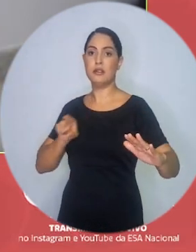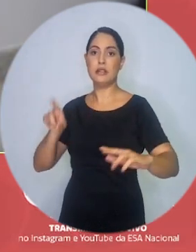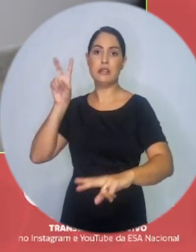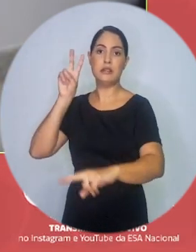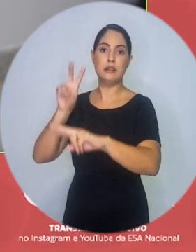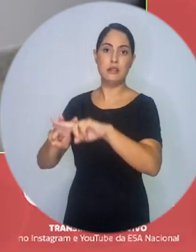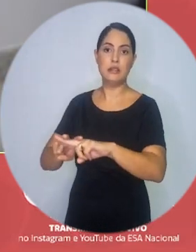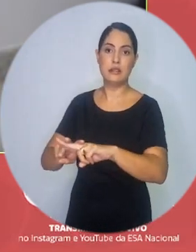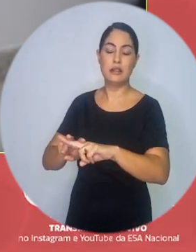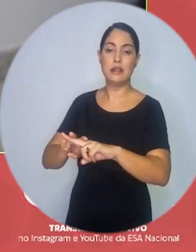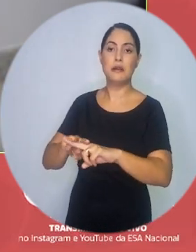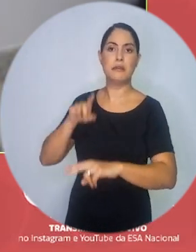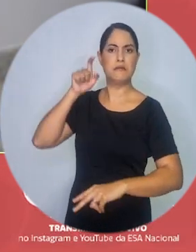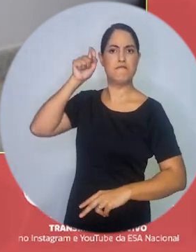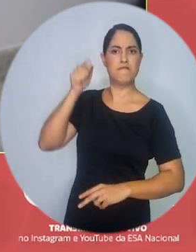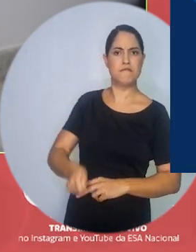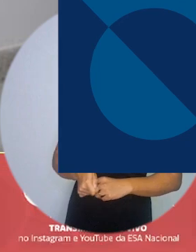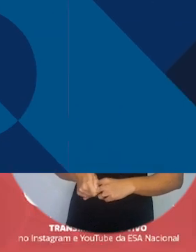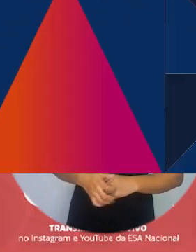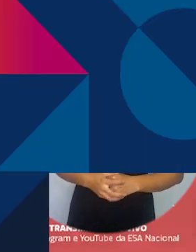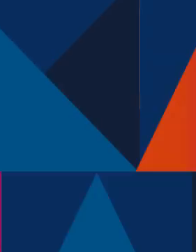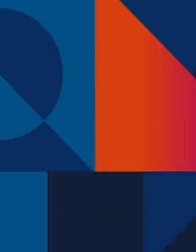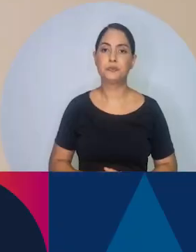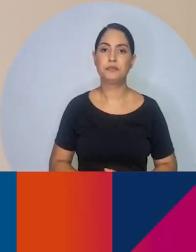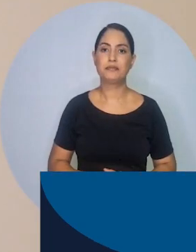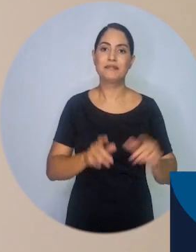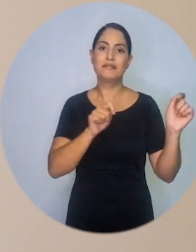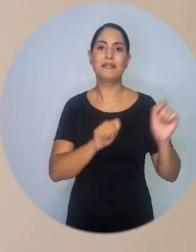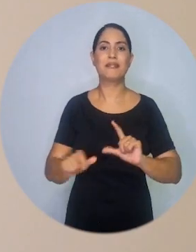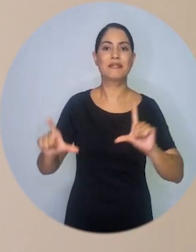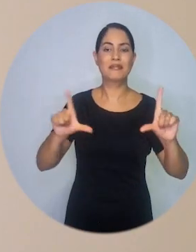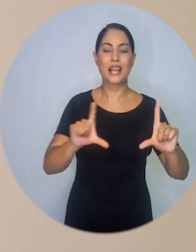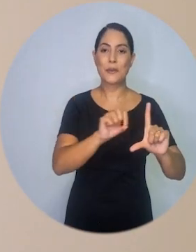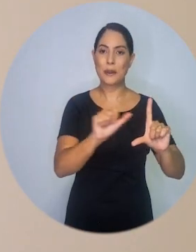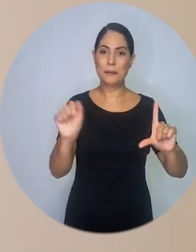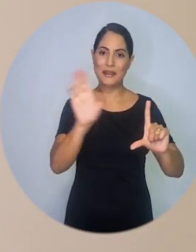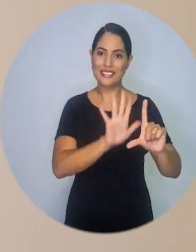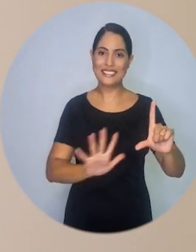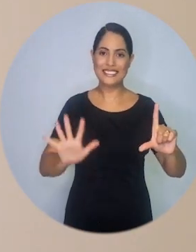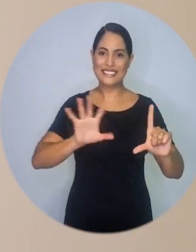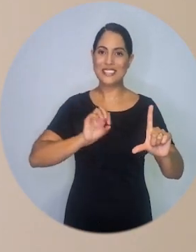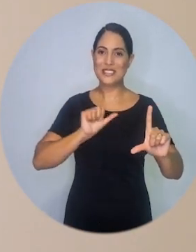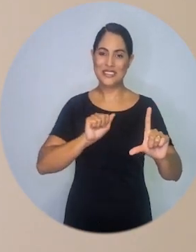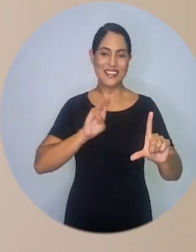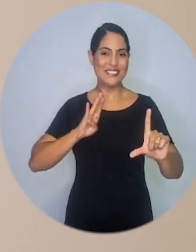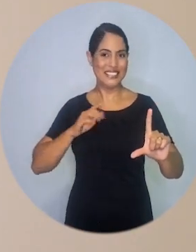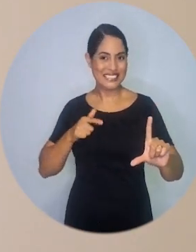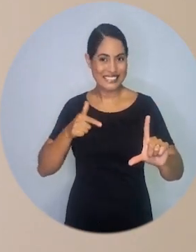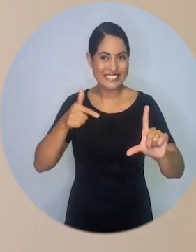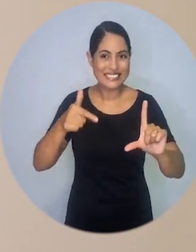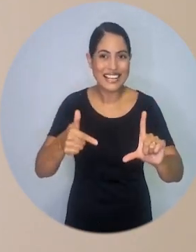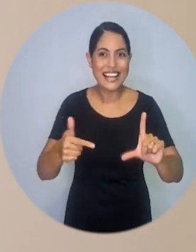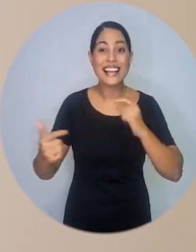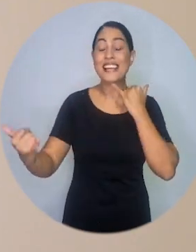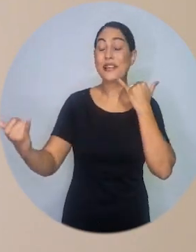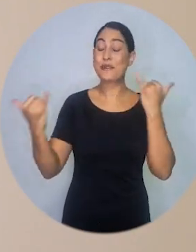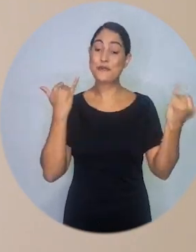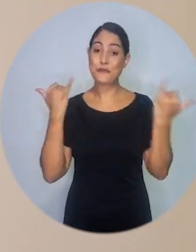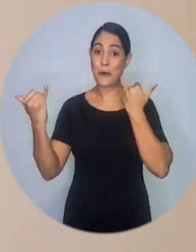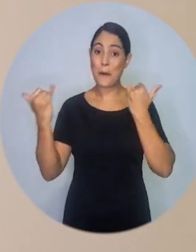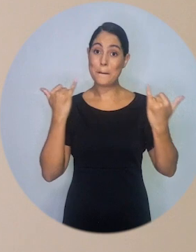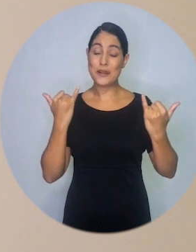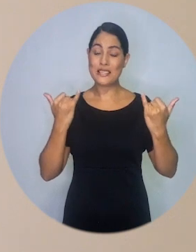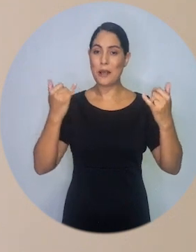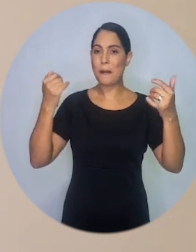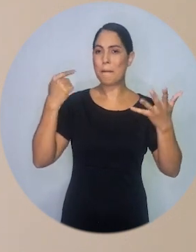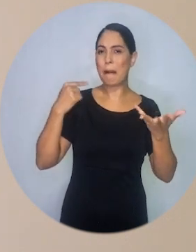acaba sendo, no caso concreto, mais severa. Este programa é mais uma produção da Ordem dos Advogados do Brasil. Aqui você